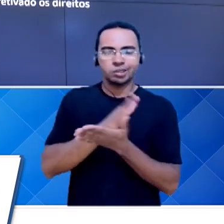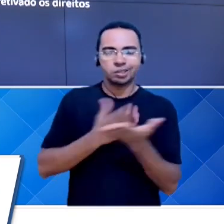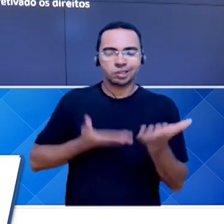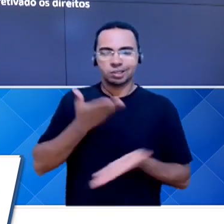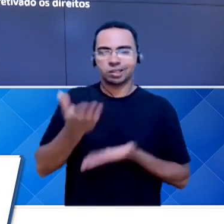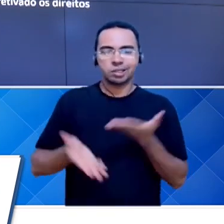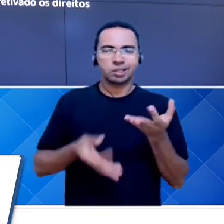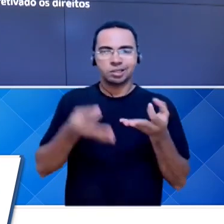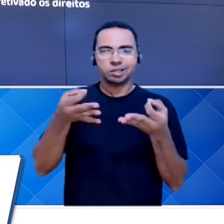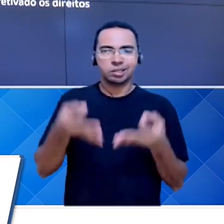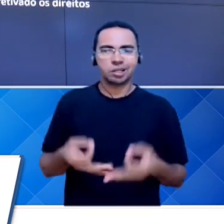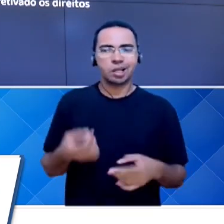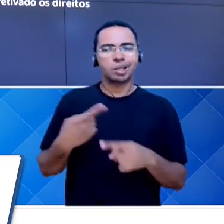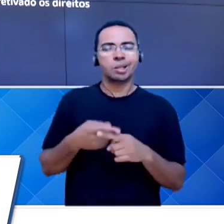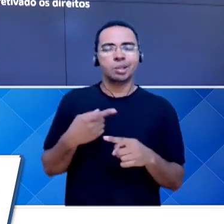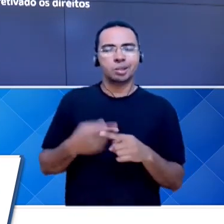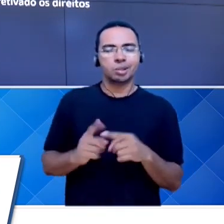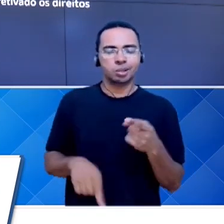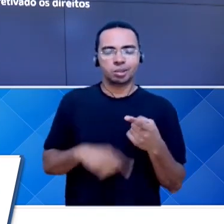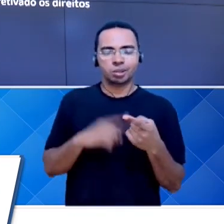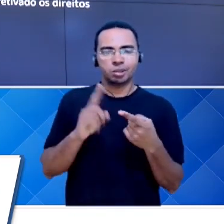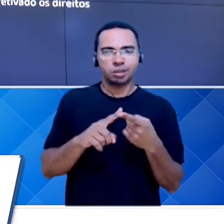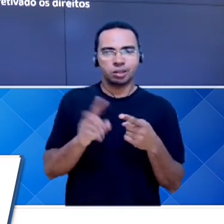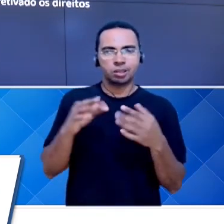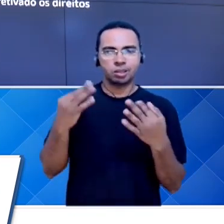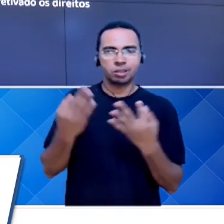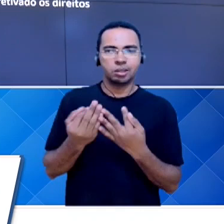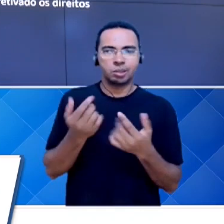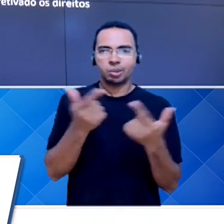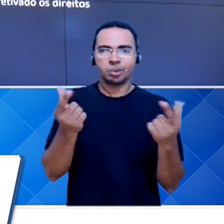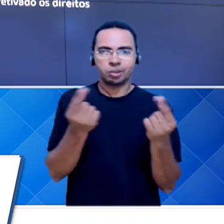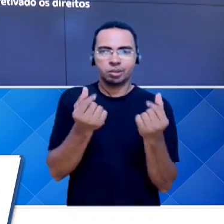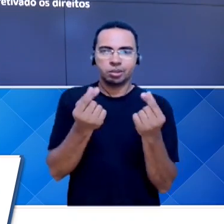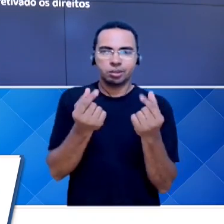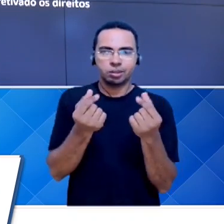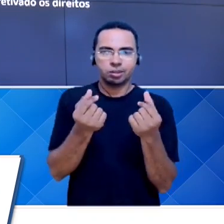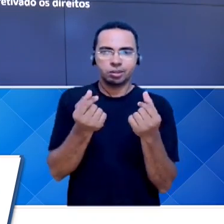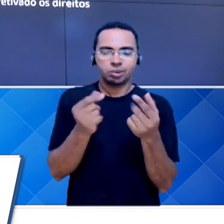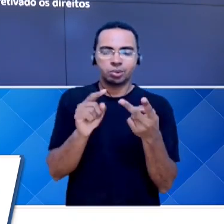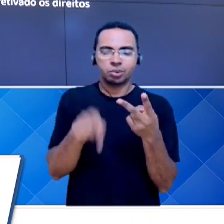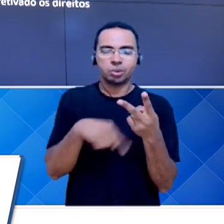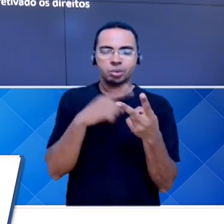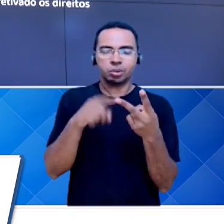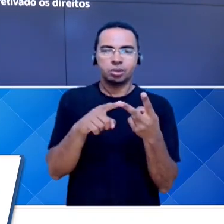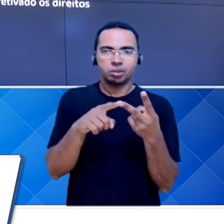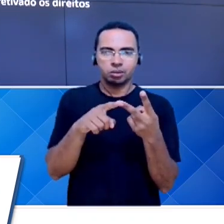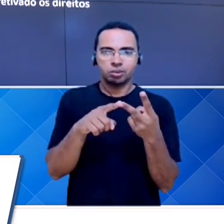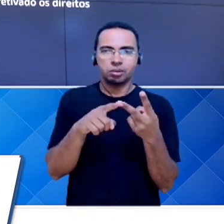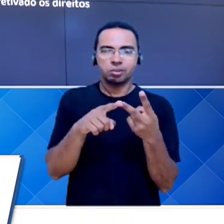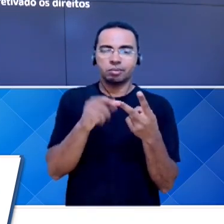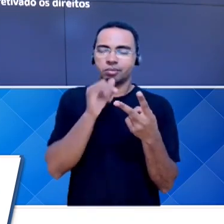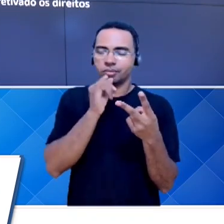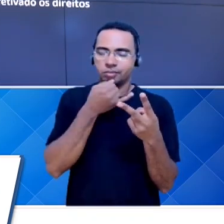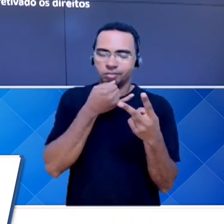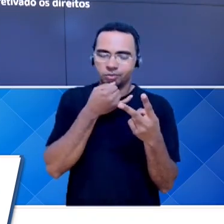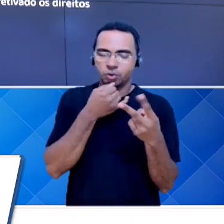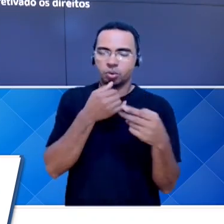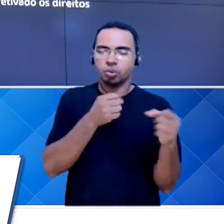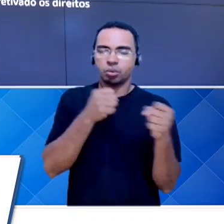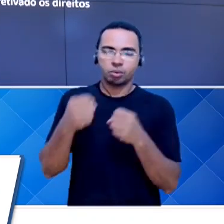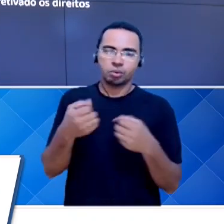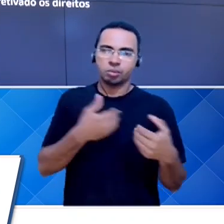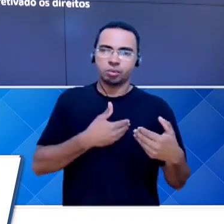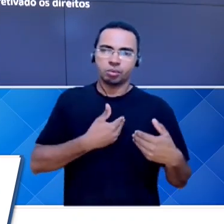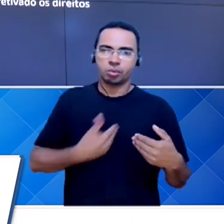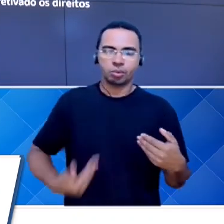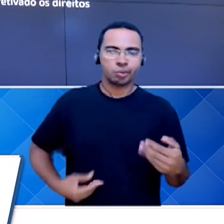Por quê? Primeiro, as famílias não têm condição financeira. Segundo, infelizmente, o poder público não